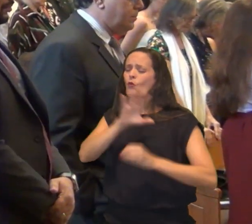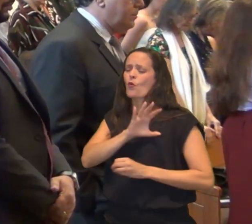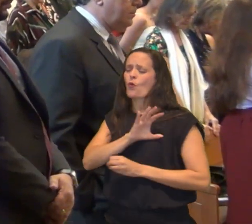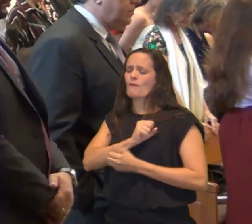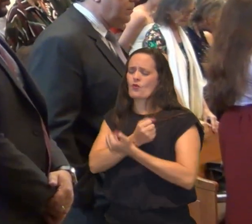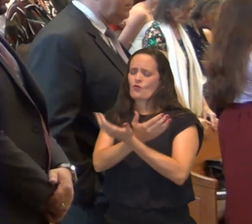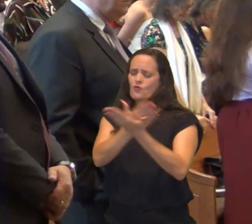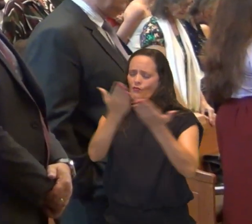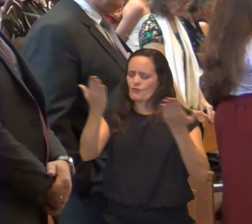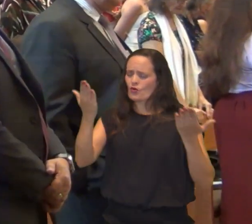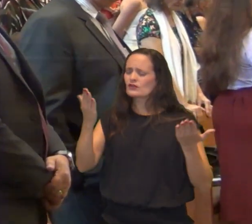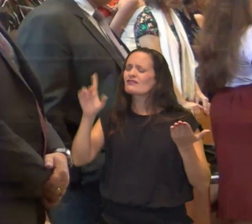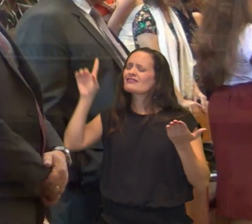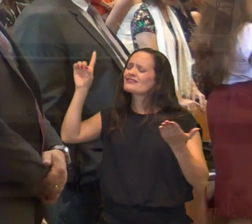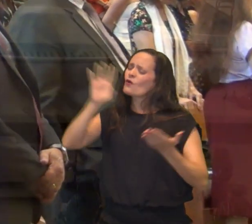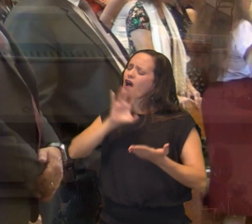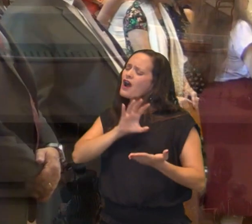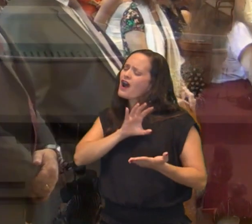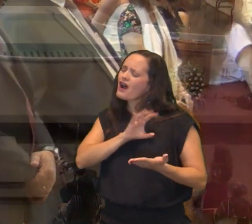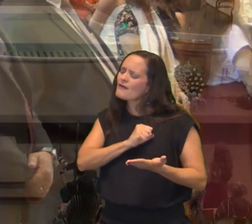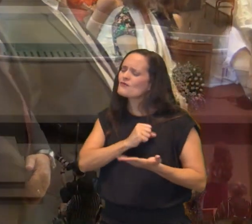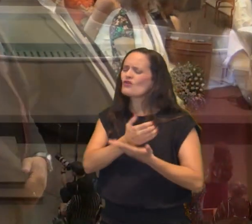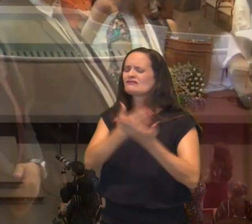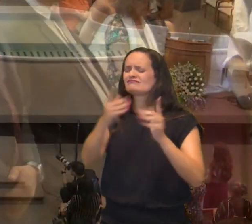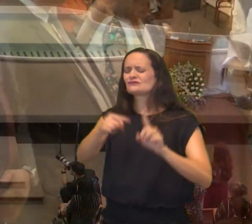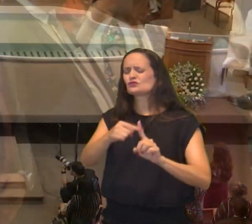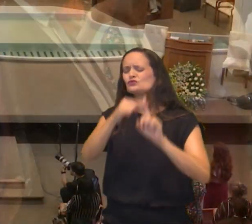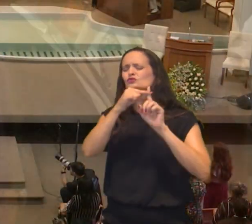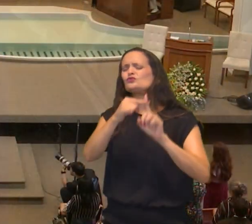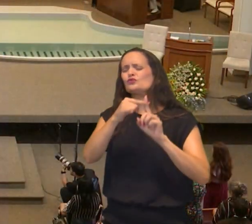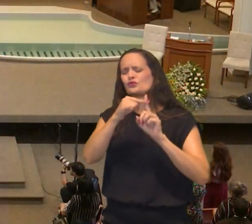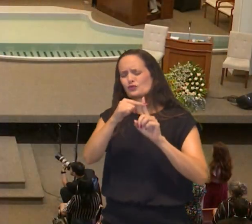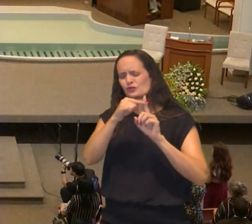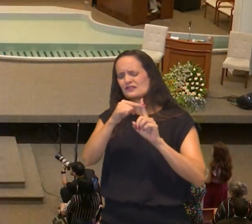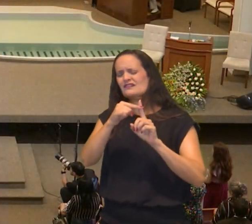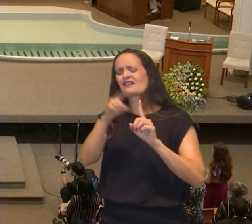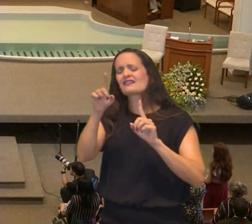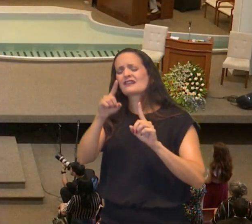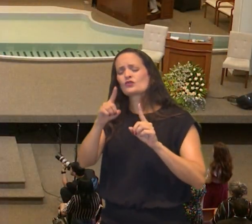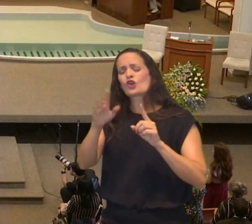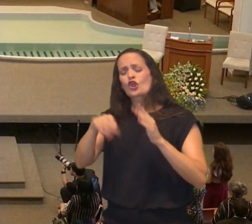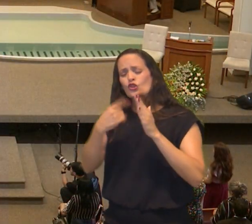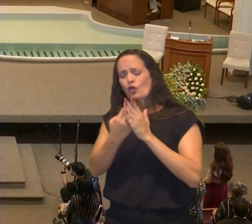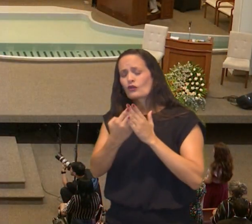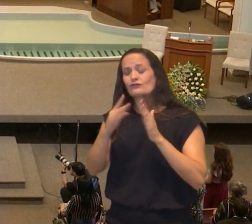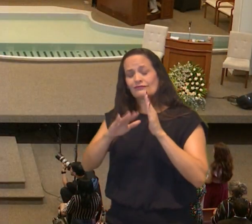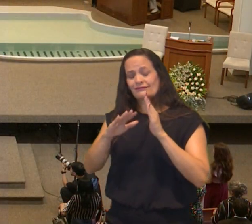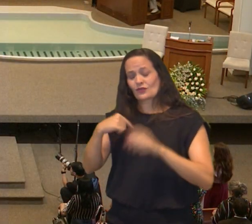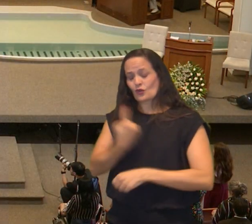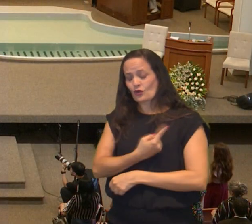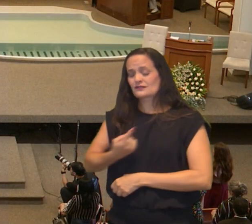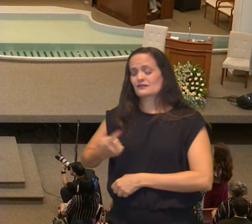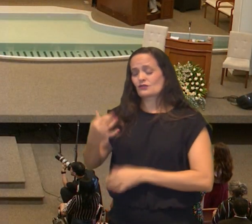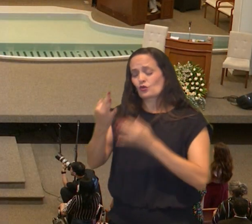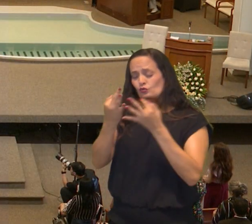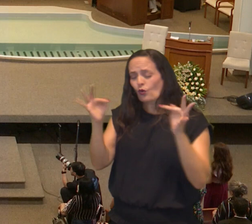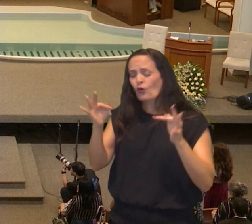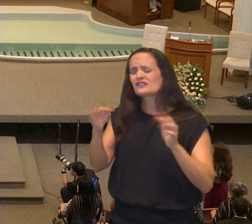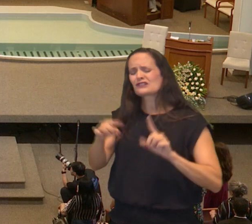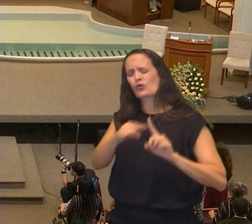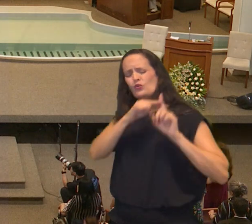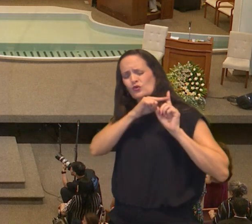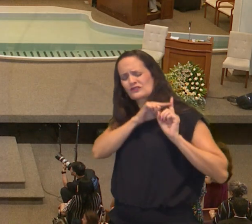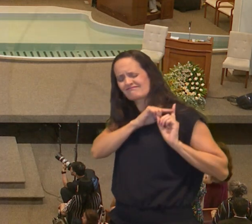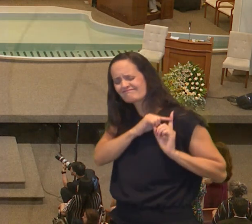O Senhor nos amou naquela cruz. O Senhor levou sobre si as nossas dores, os nossos sofrimentos. O Senhor